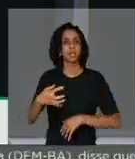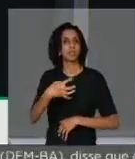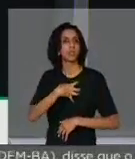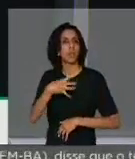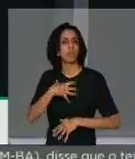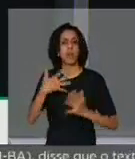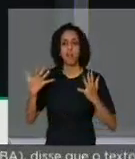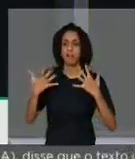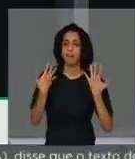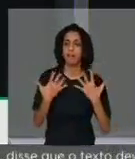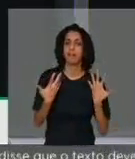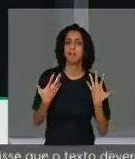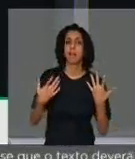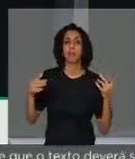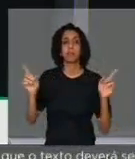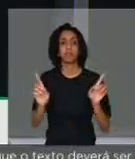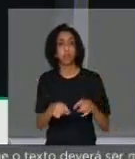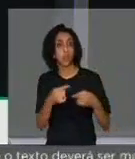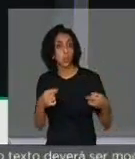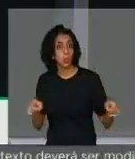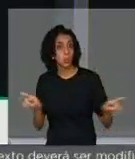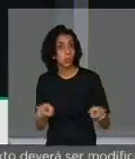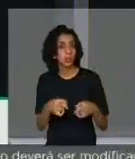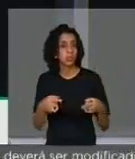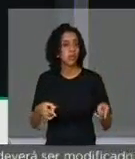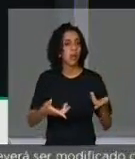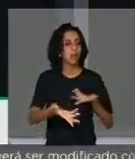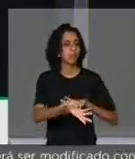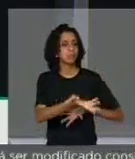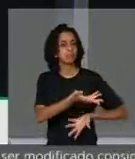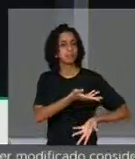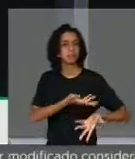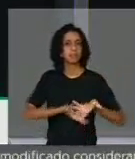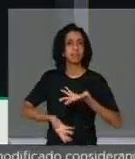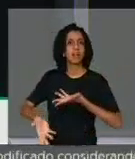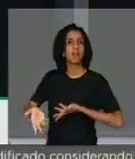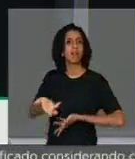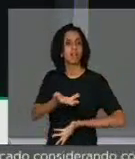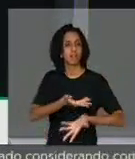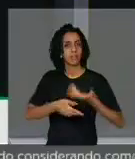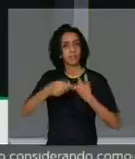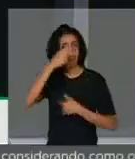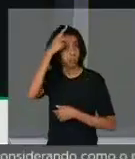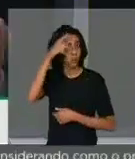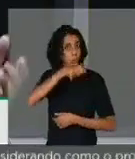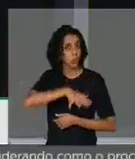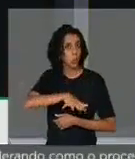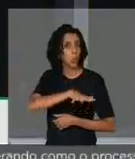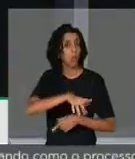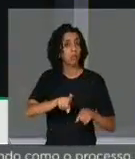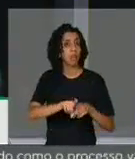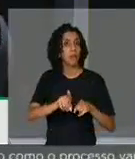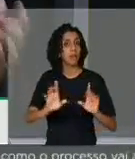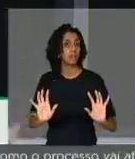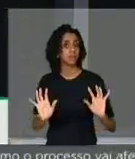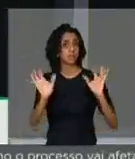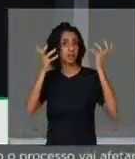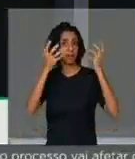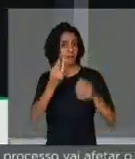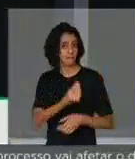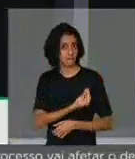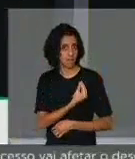a música como elemento de encontro, de fraternidade e de celebração da